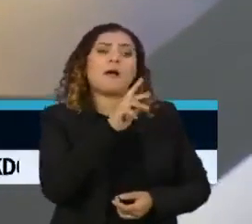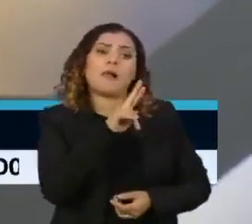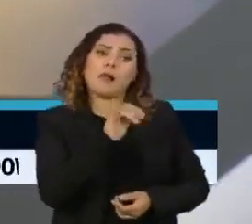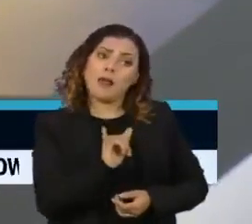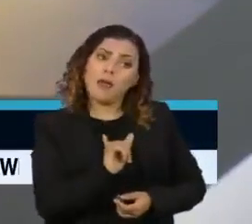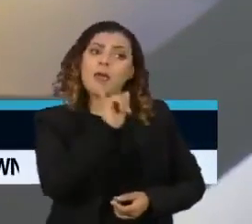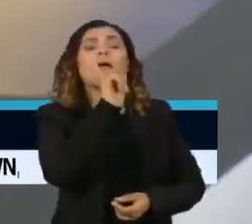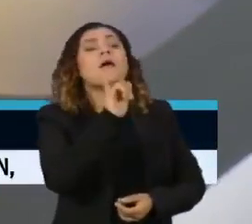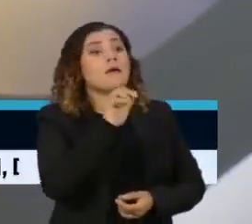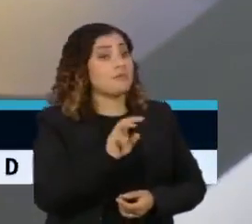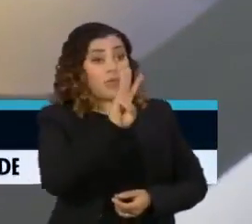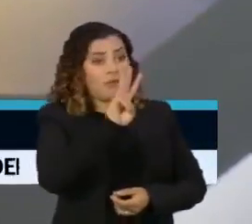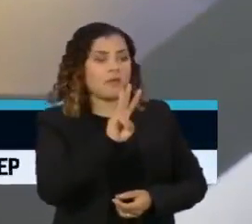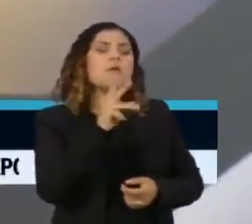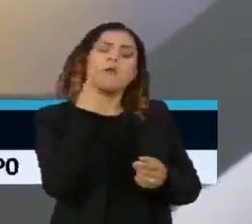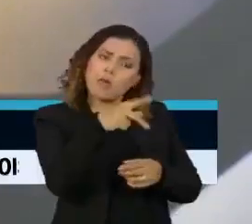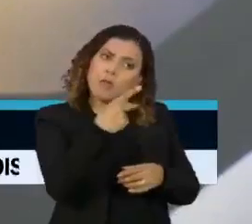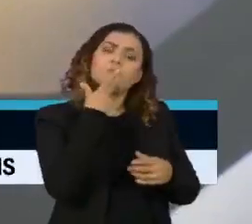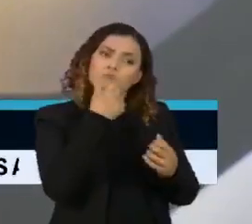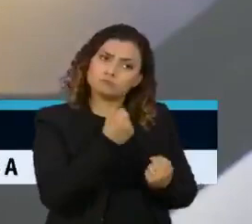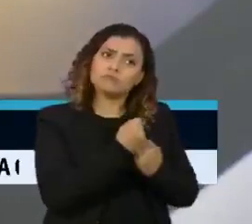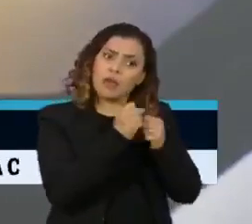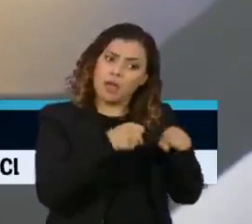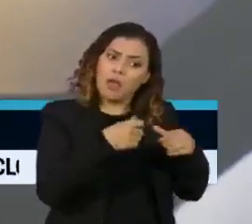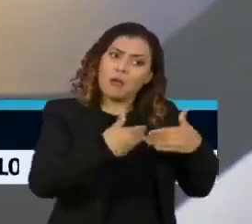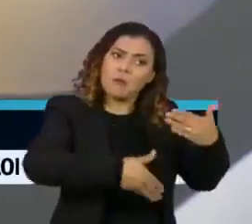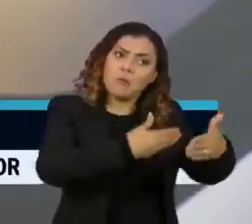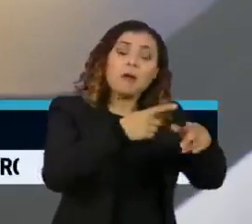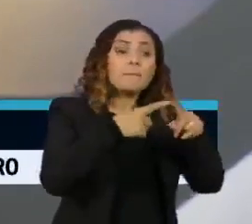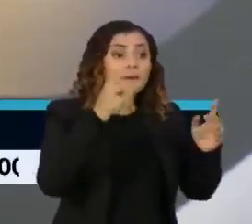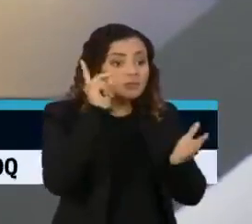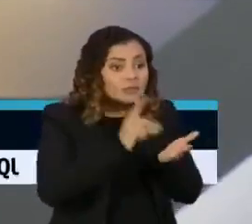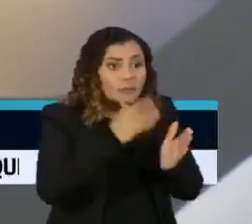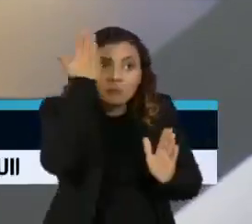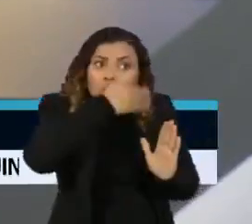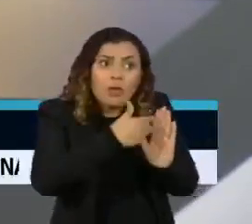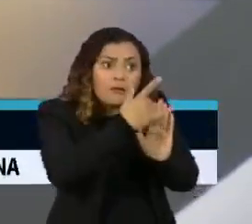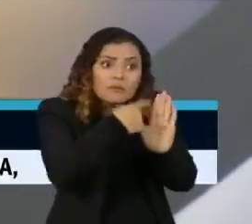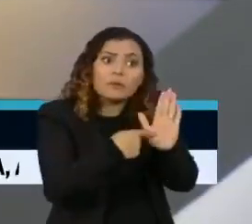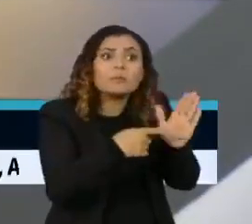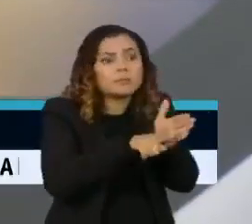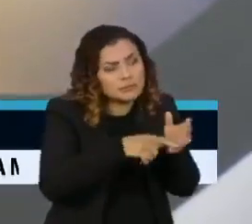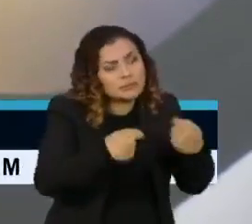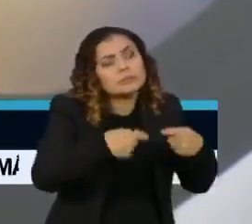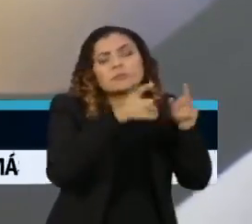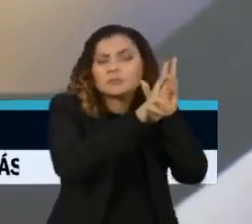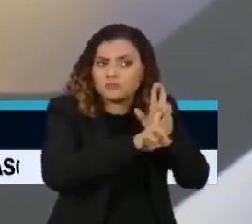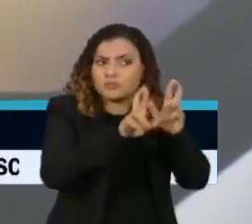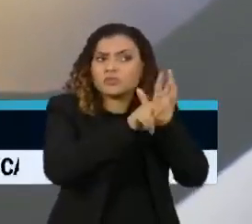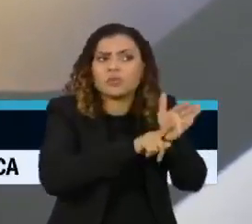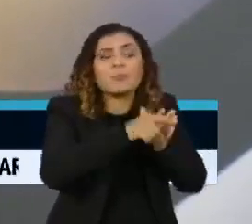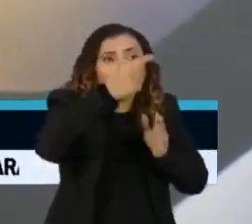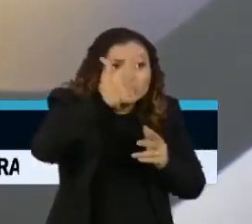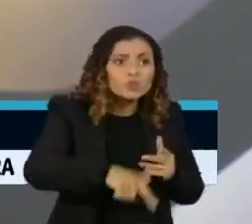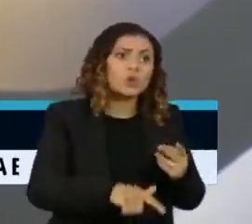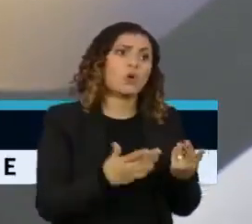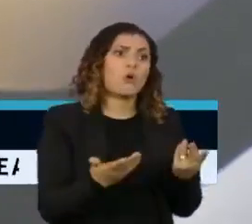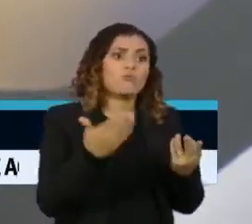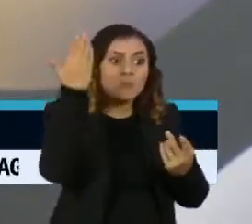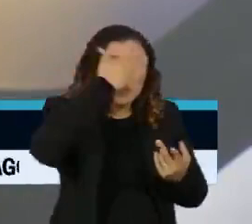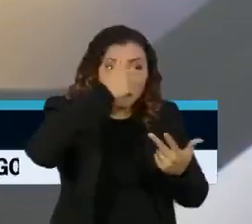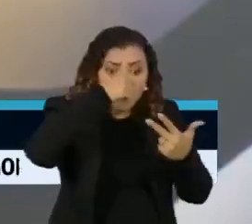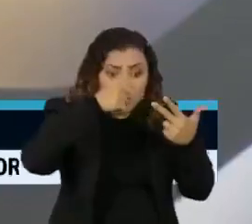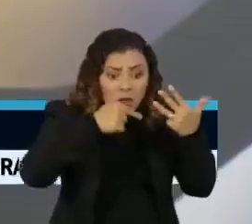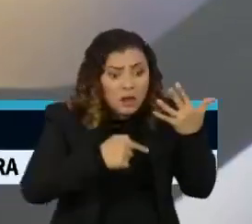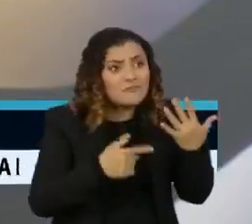um ou dois estão falando de uma série de acusações que depois foram ratificados pelo relatório obviamente tá só ser investigado etc mas de novo os